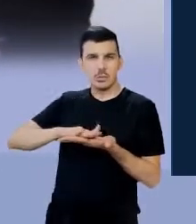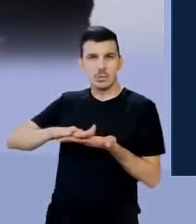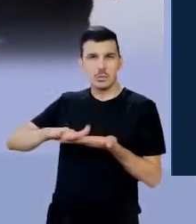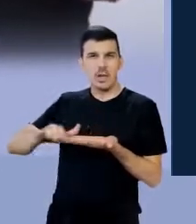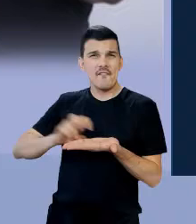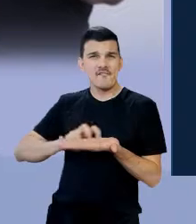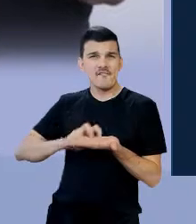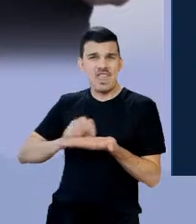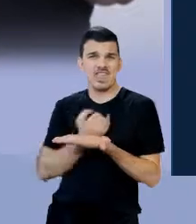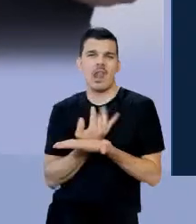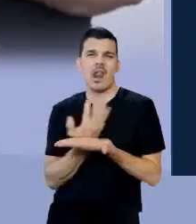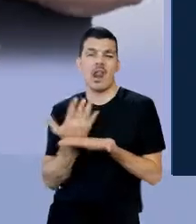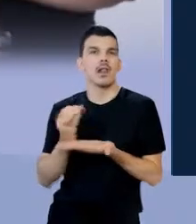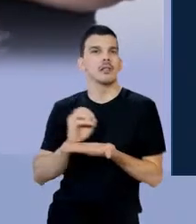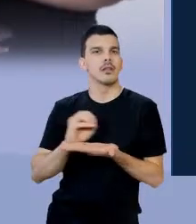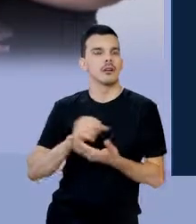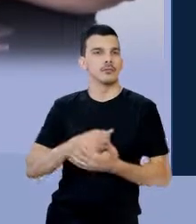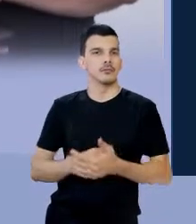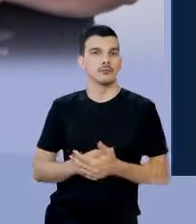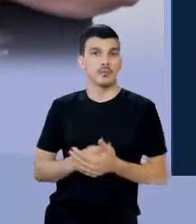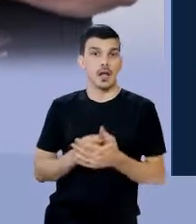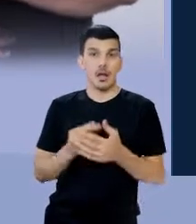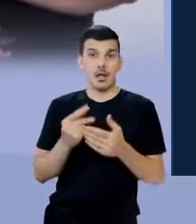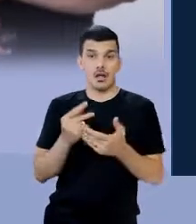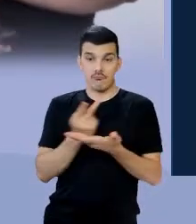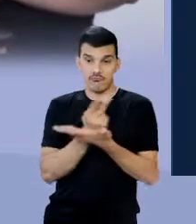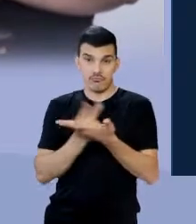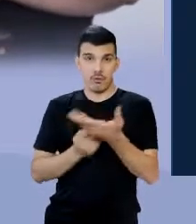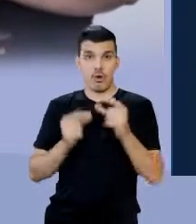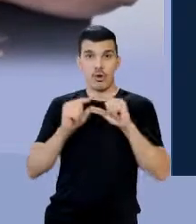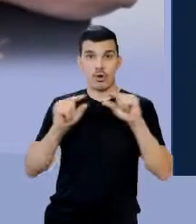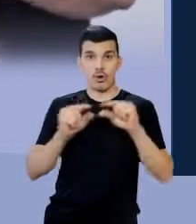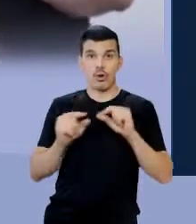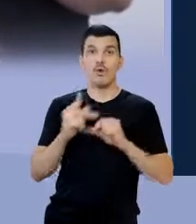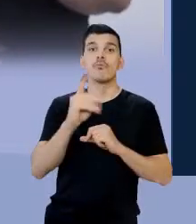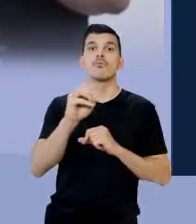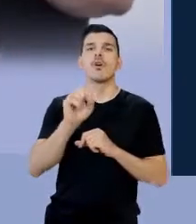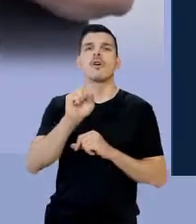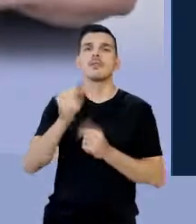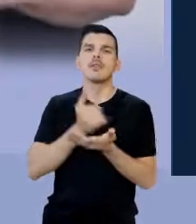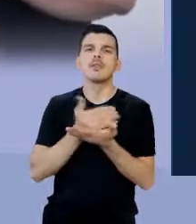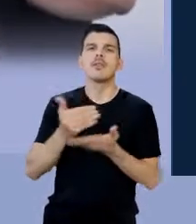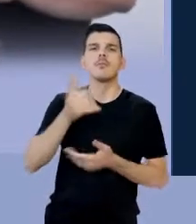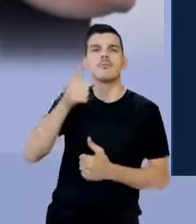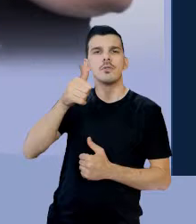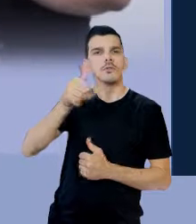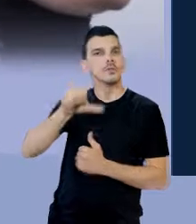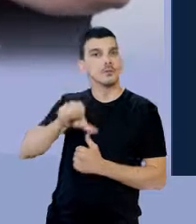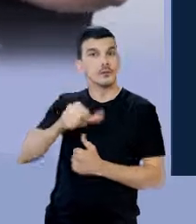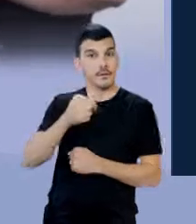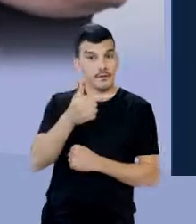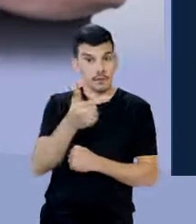sem uma vegetação. A prosa desse período, ela se inicia em